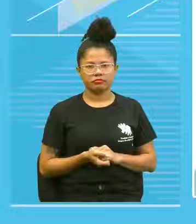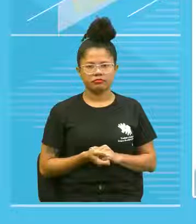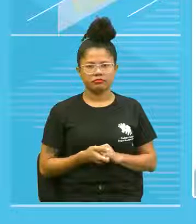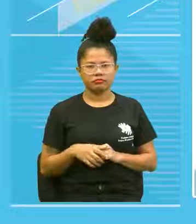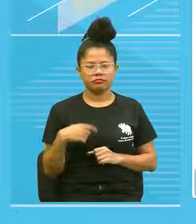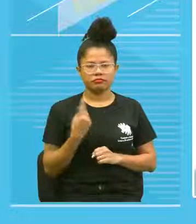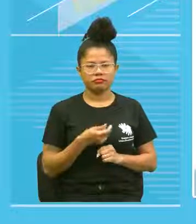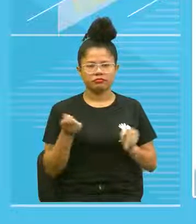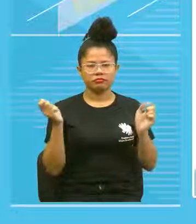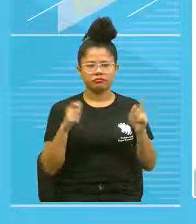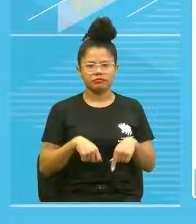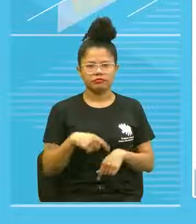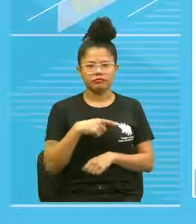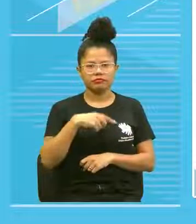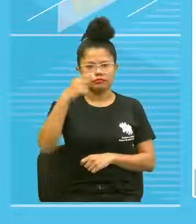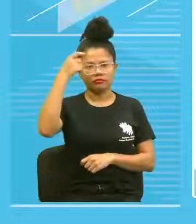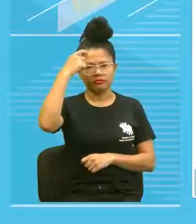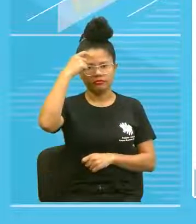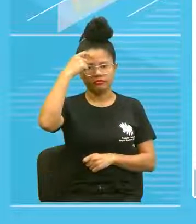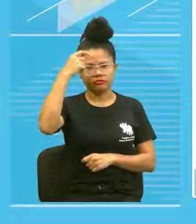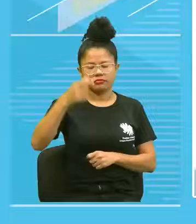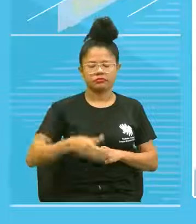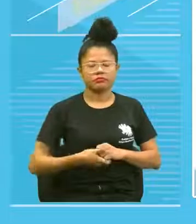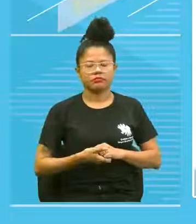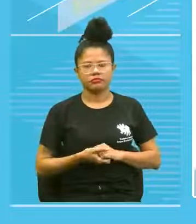ter essa consciência